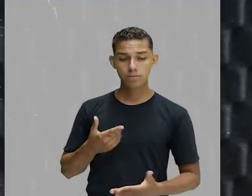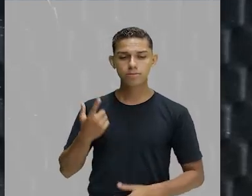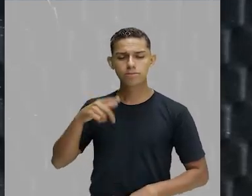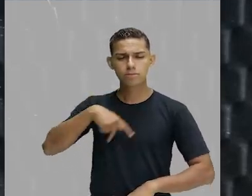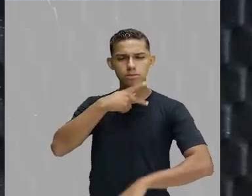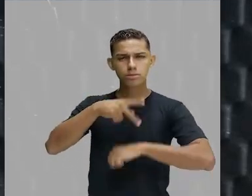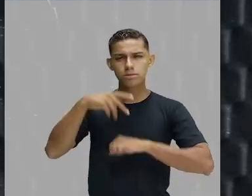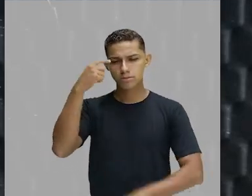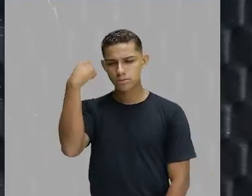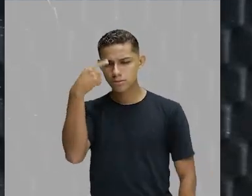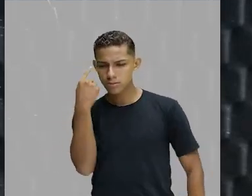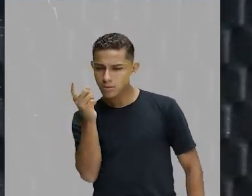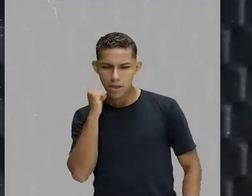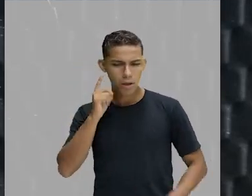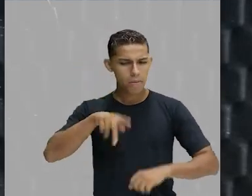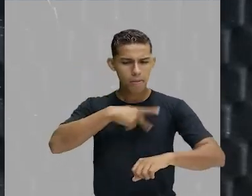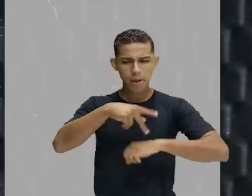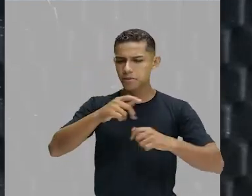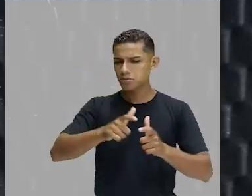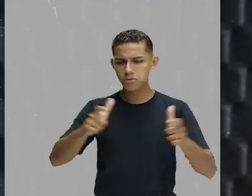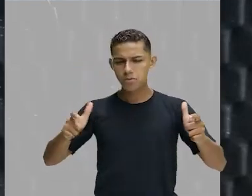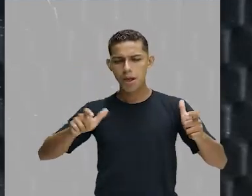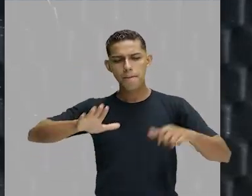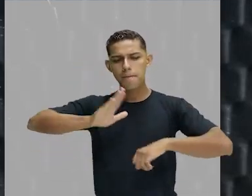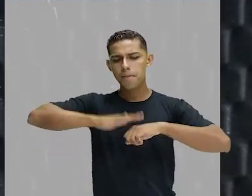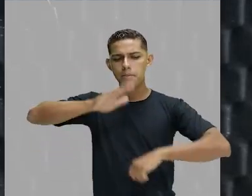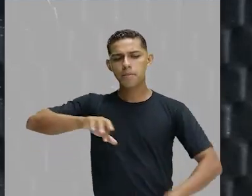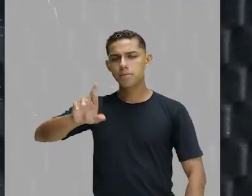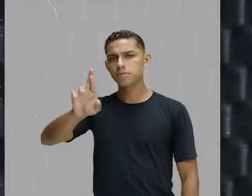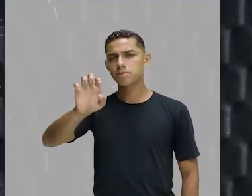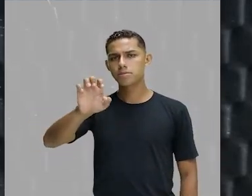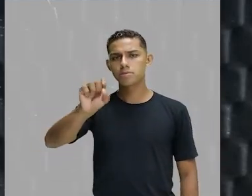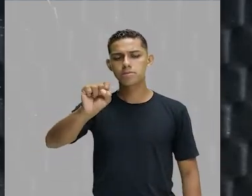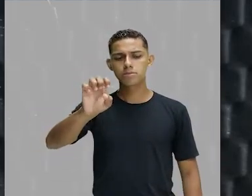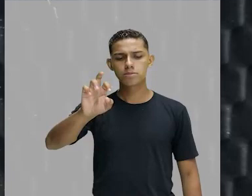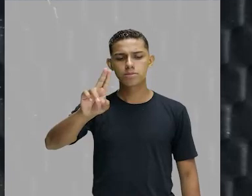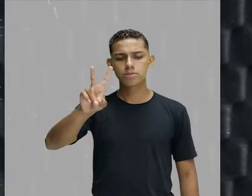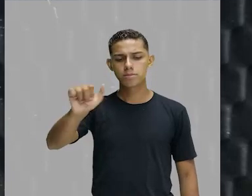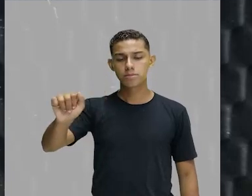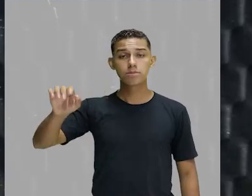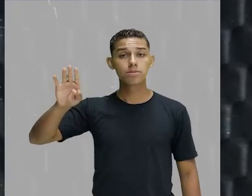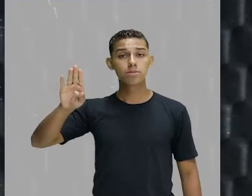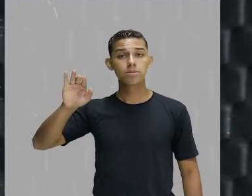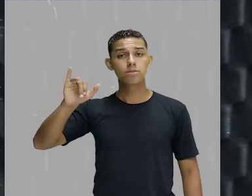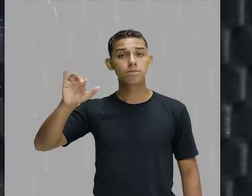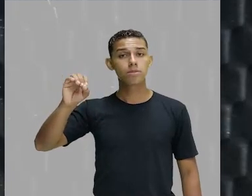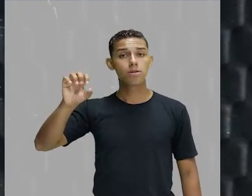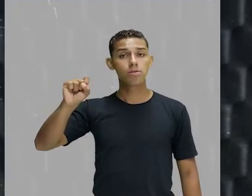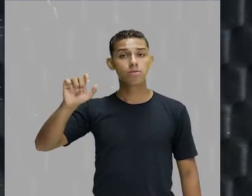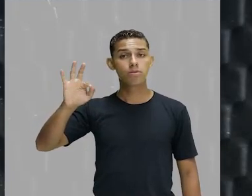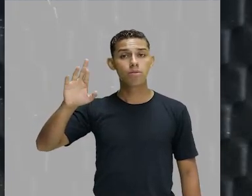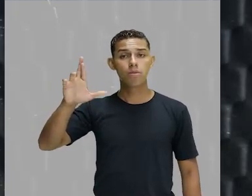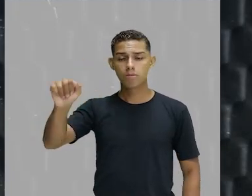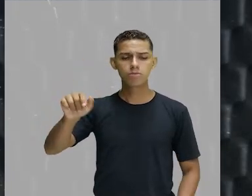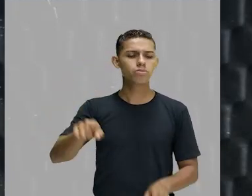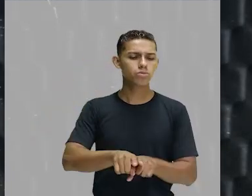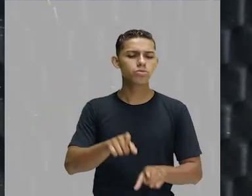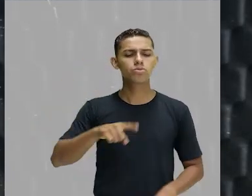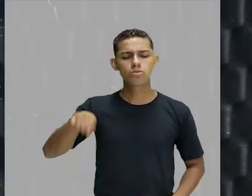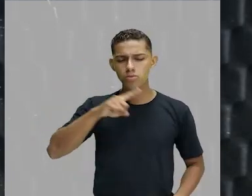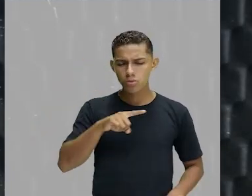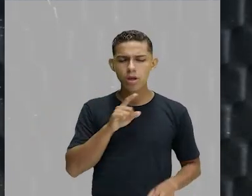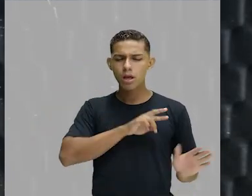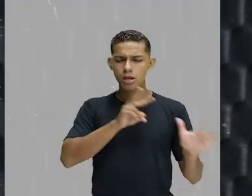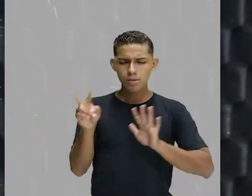com maior reservas da biosfera? Vocês lembram de uma aula que a gente trabalhou na semana passada? Ela passou essa aula, você vai passar agora